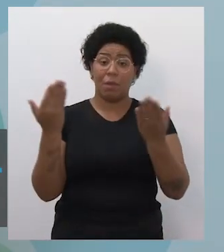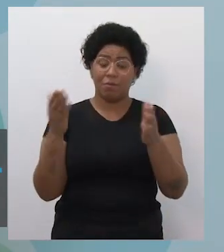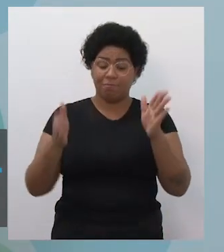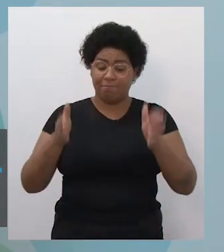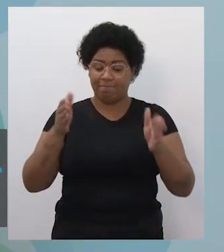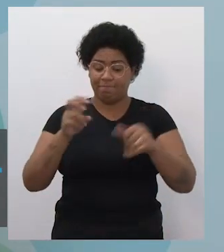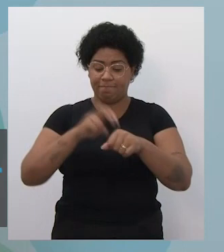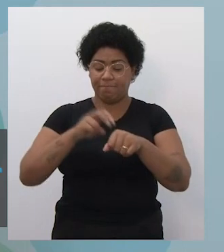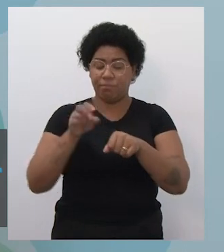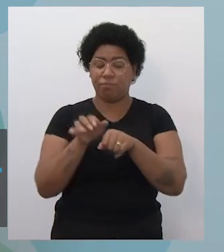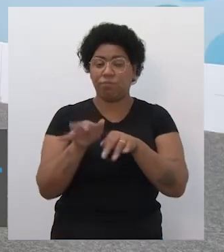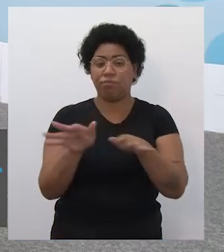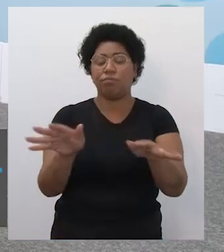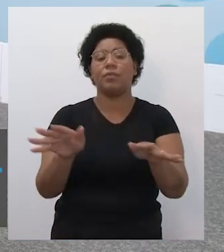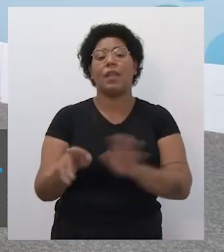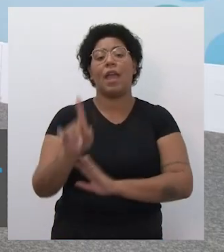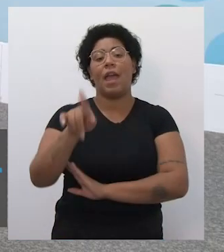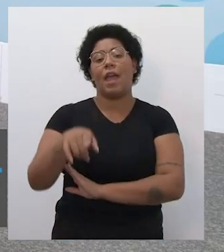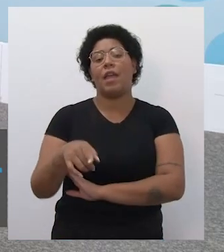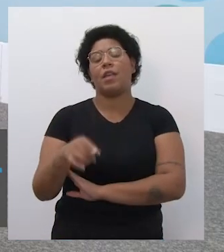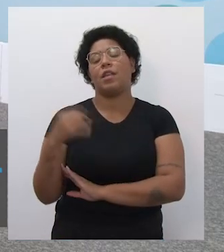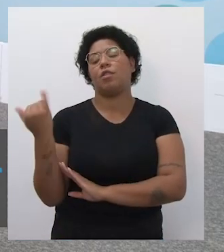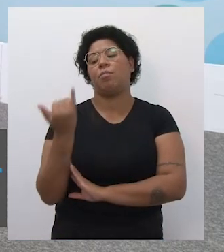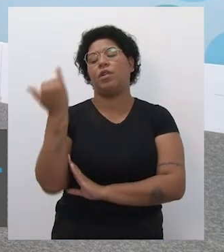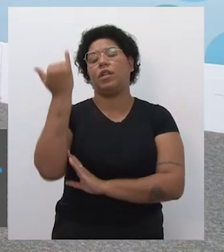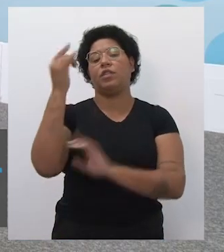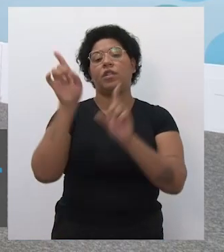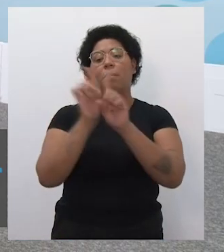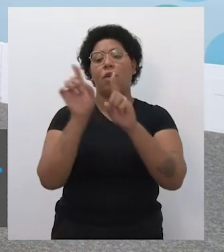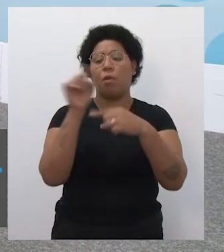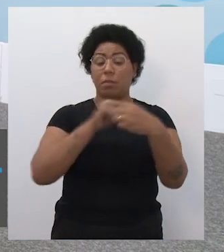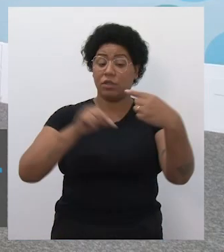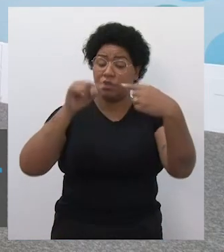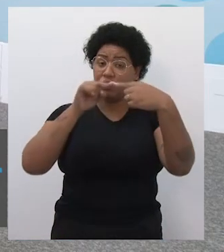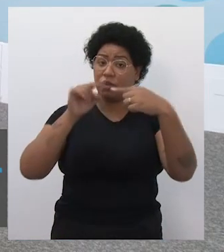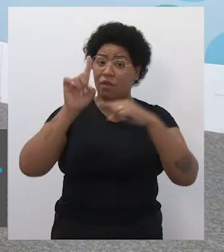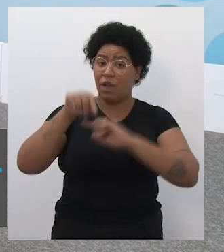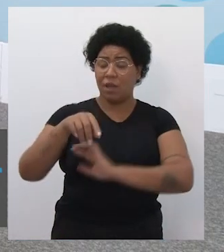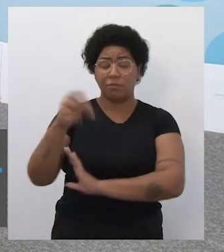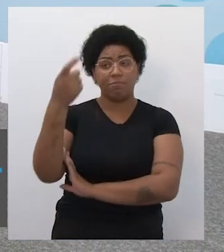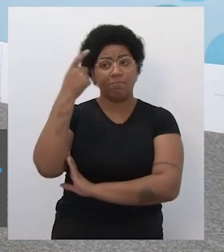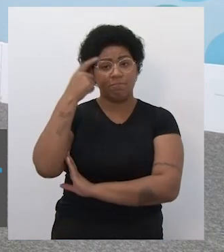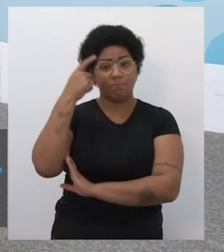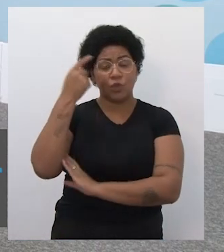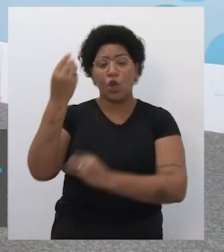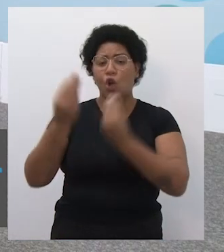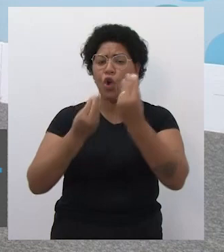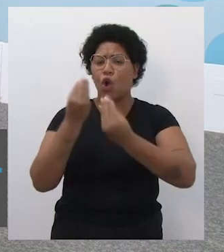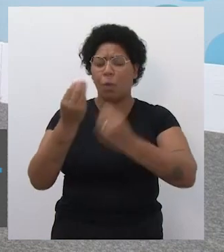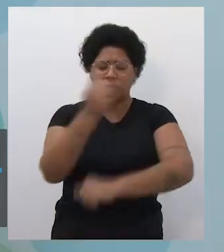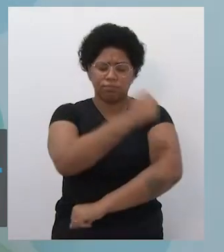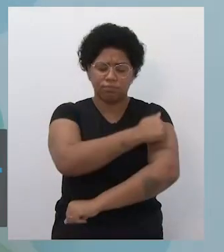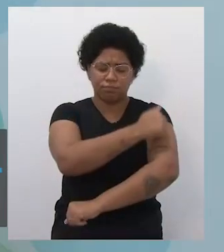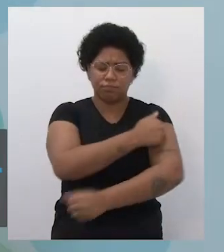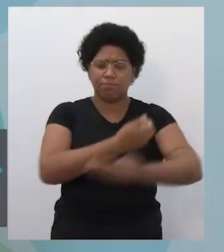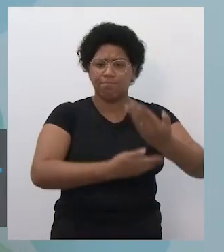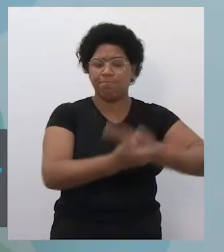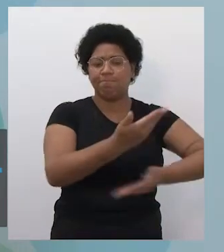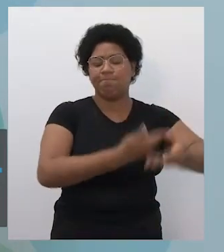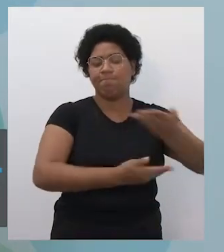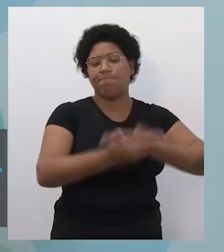vivendo. O essencial é pensar sempre, né, em como articular, como trabalhar de